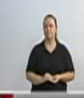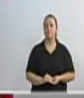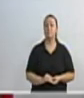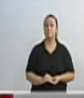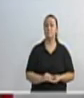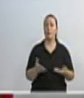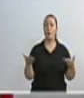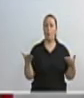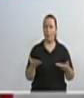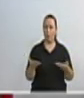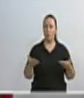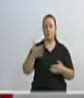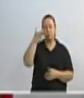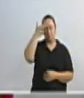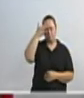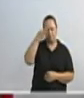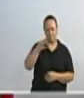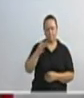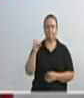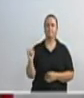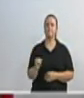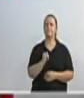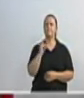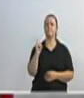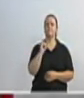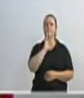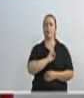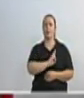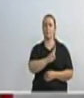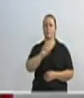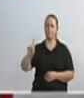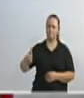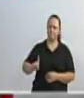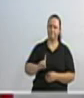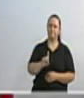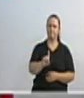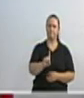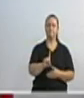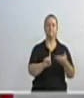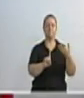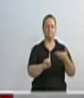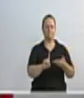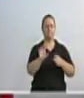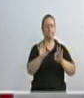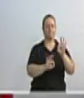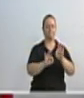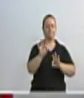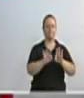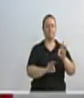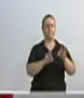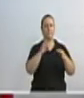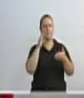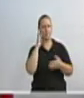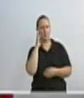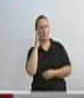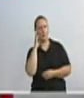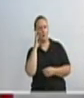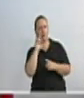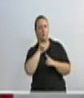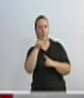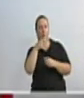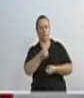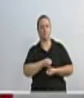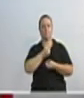o que é importante, vieram aqui, preparadas para ouvir, e também tem coisas a falar. Eu